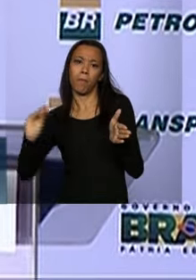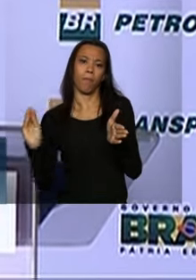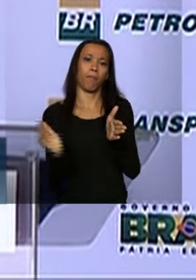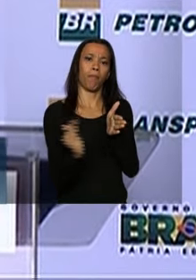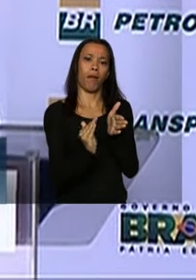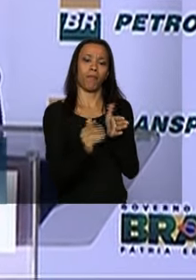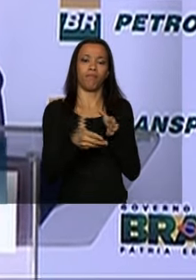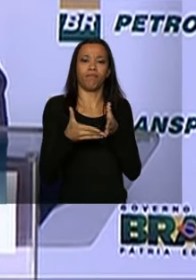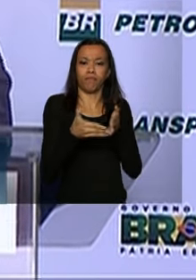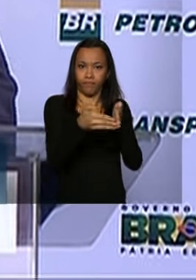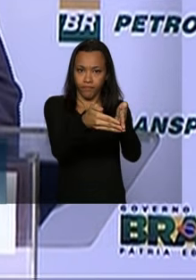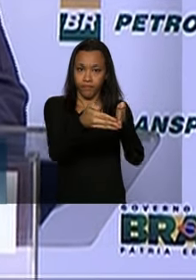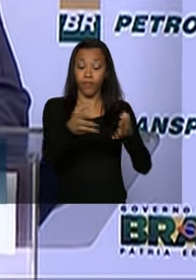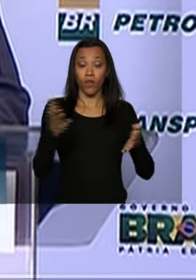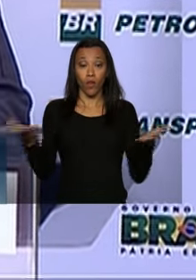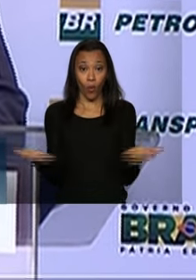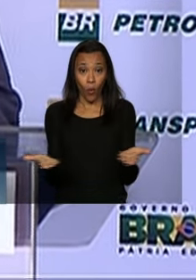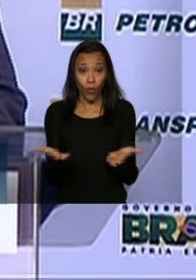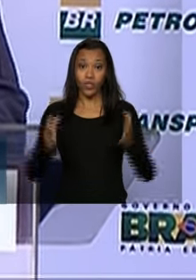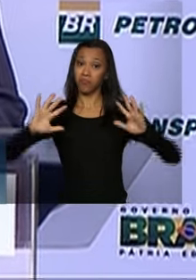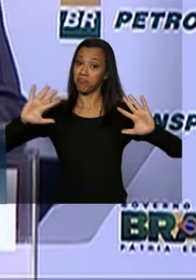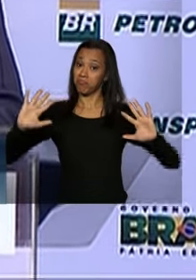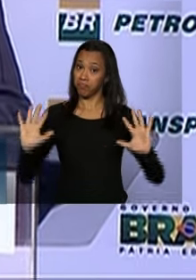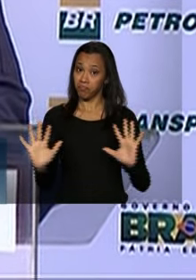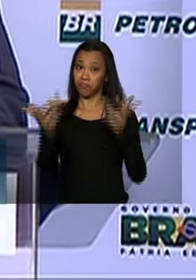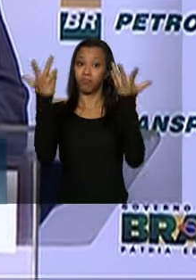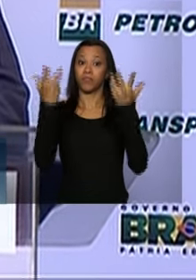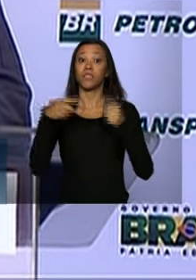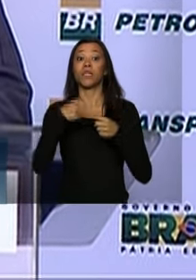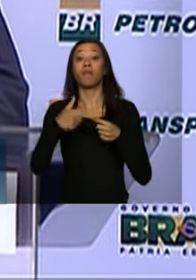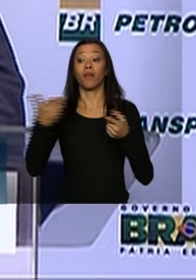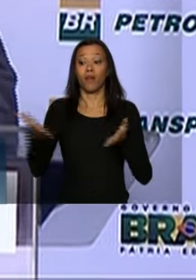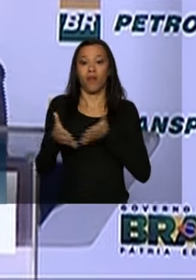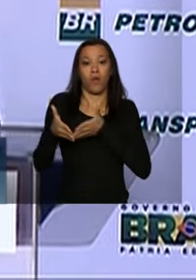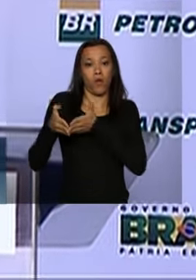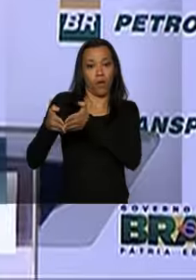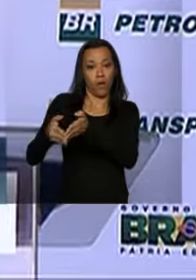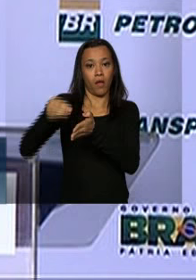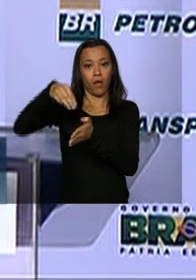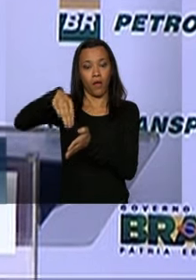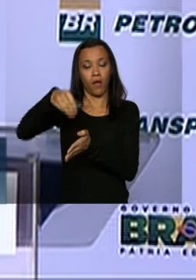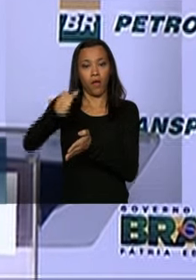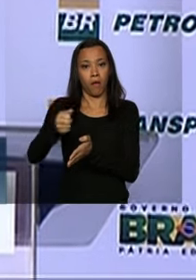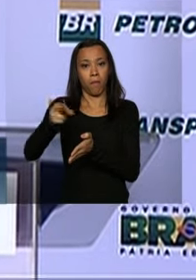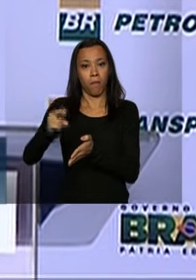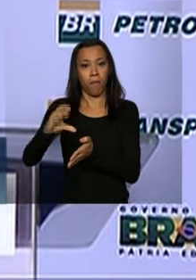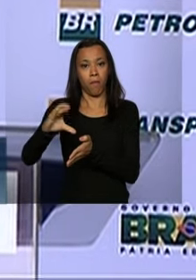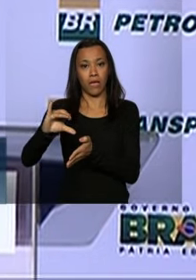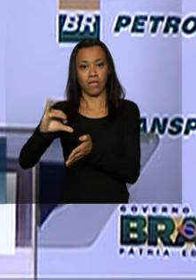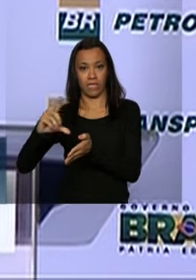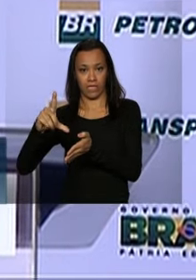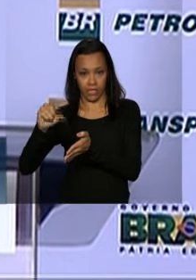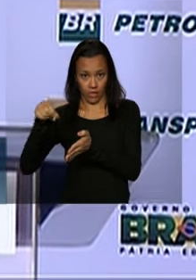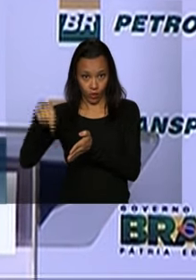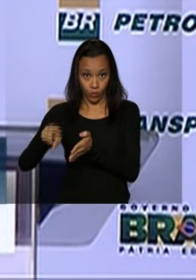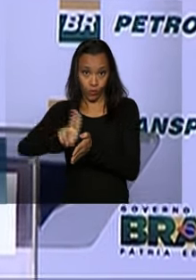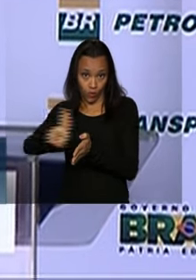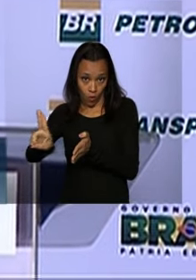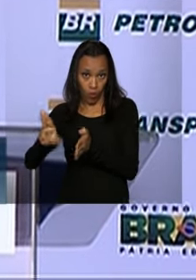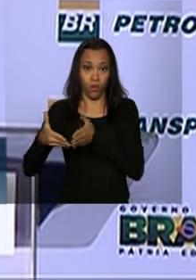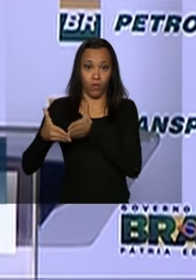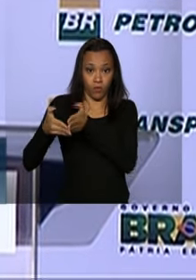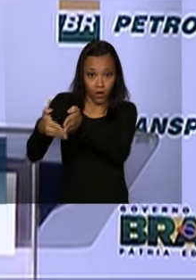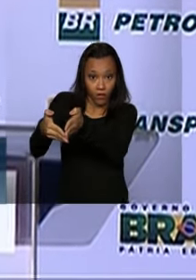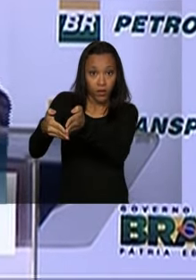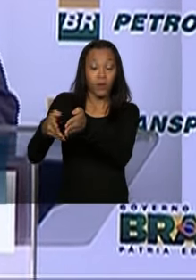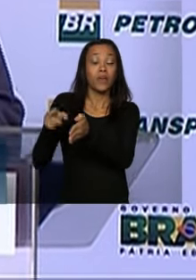homem. Comemoramos o batismo do navio Marcílio Dias, marinheiro da Armada Imperial Brasileira, gaúcho,